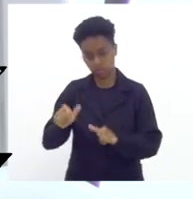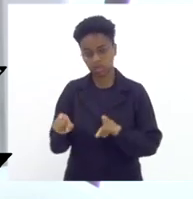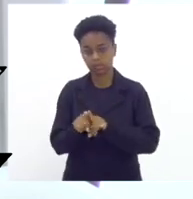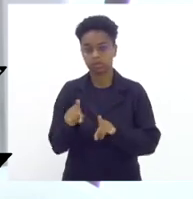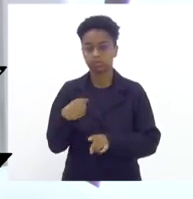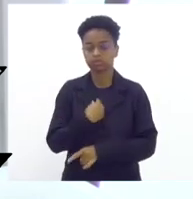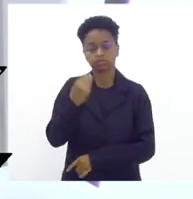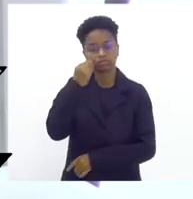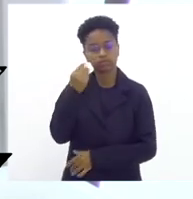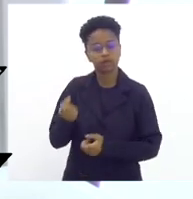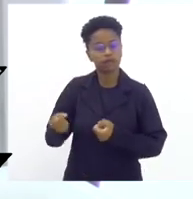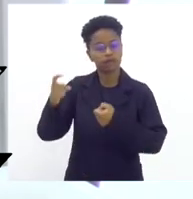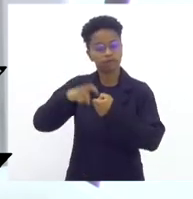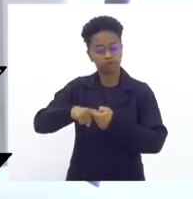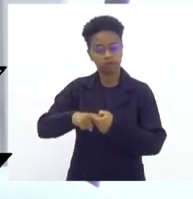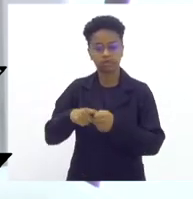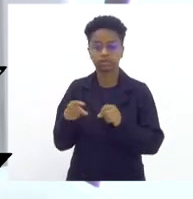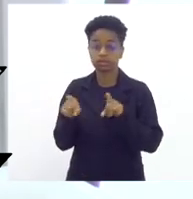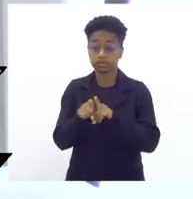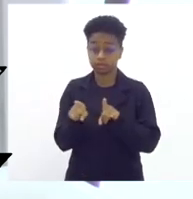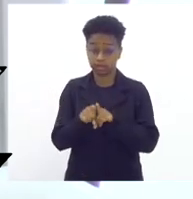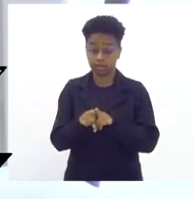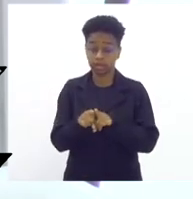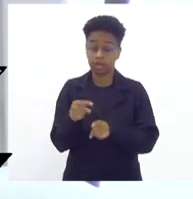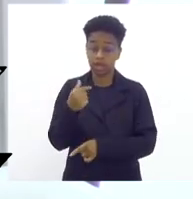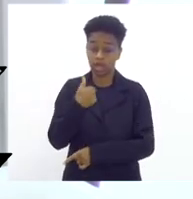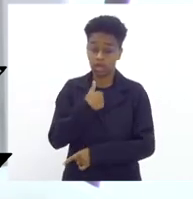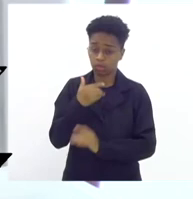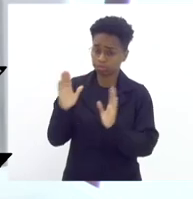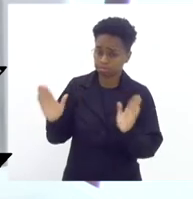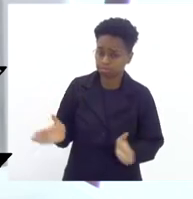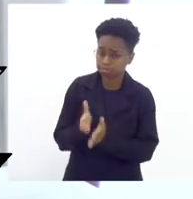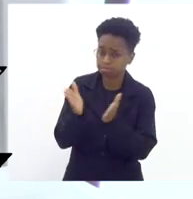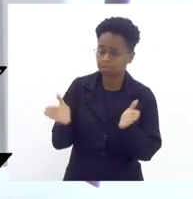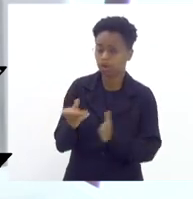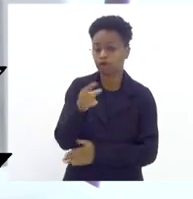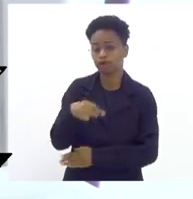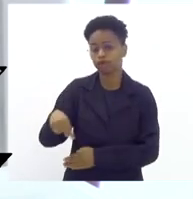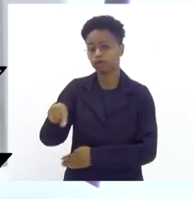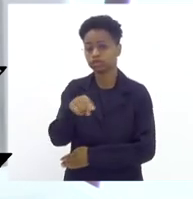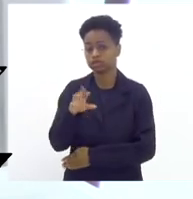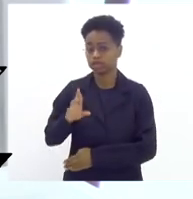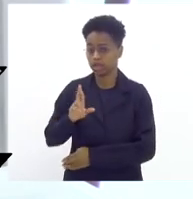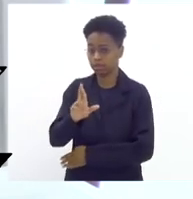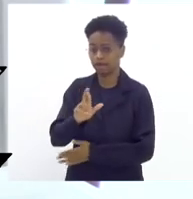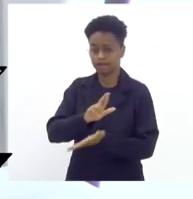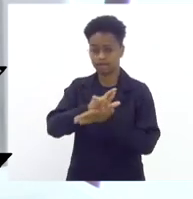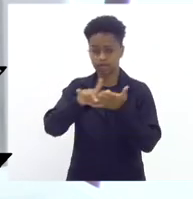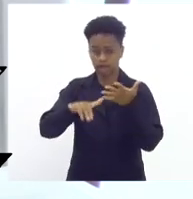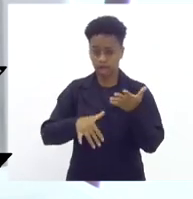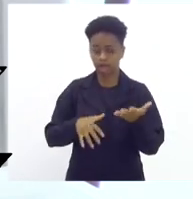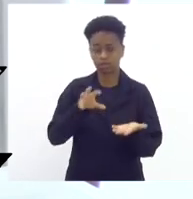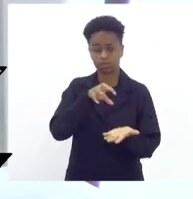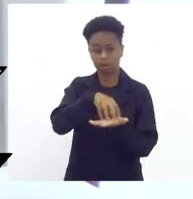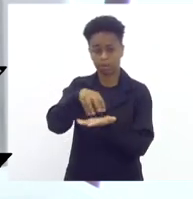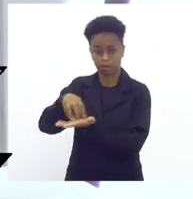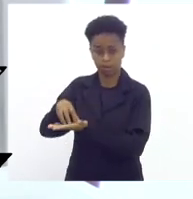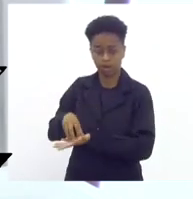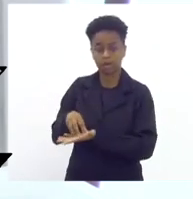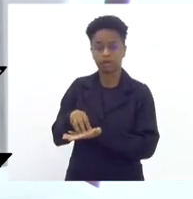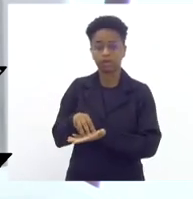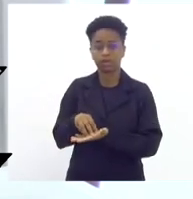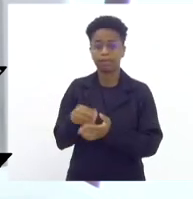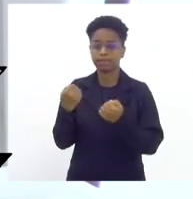retomar inclusive Inclusive eu até estímulo os senhores é que representam as diversas organizações para que mandem